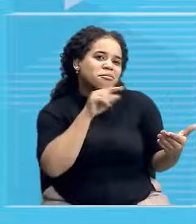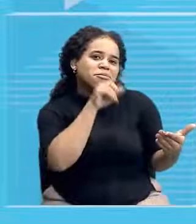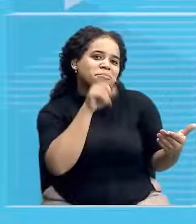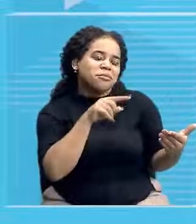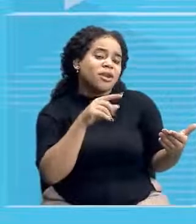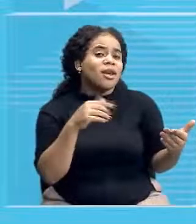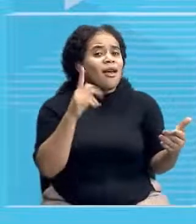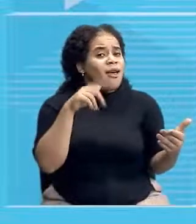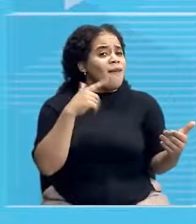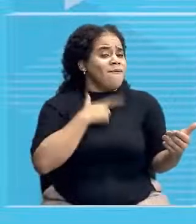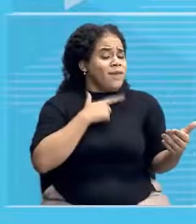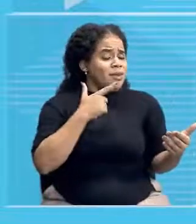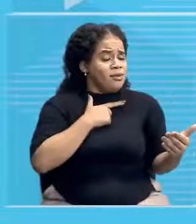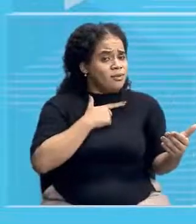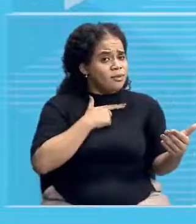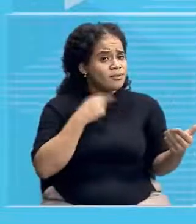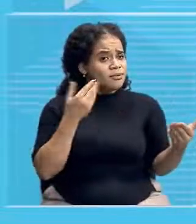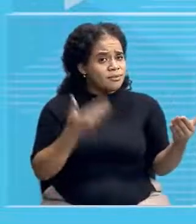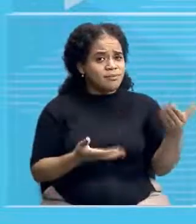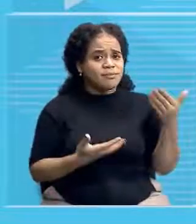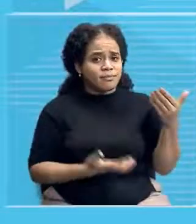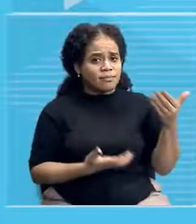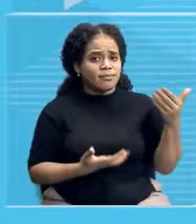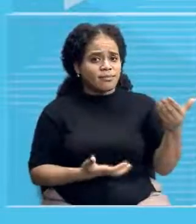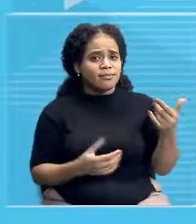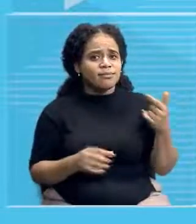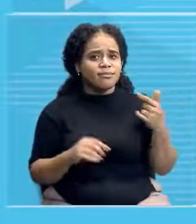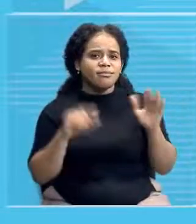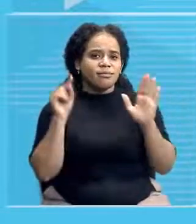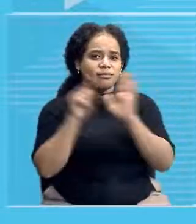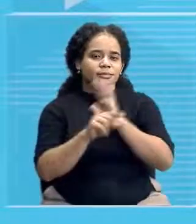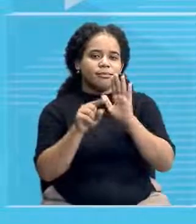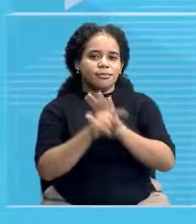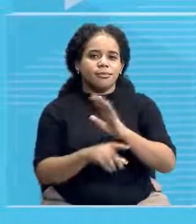Fica feio. Fica feio.